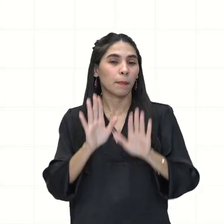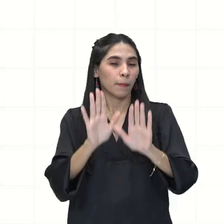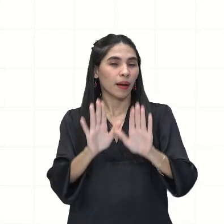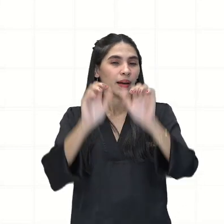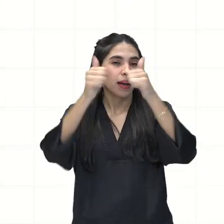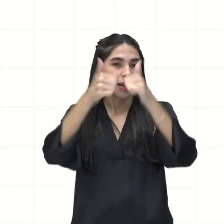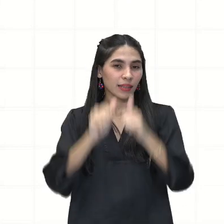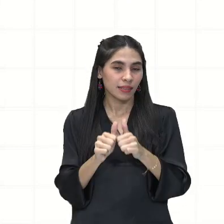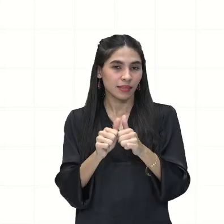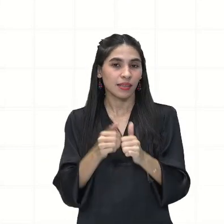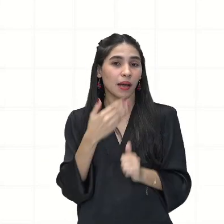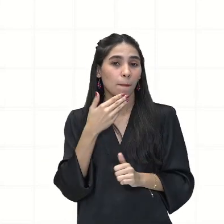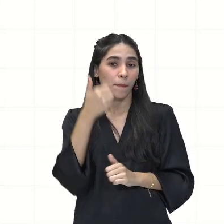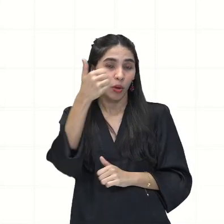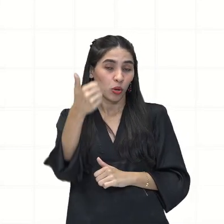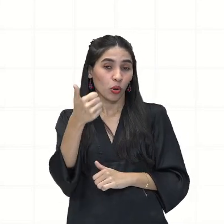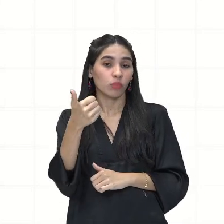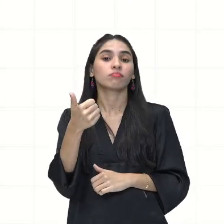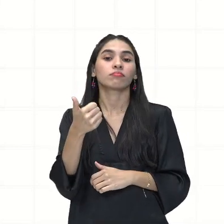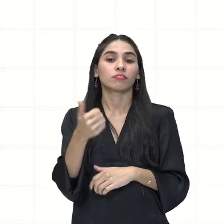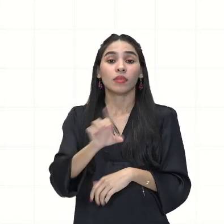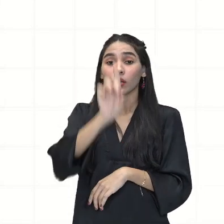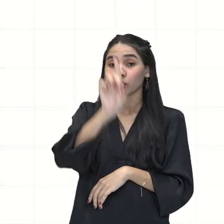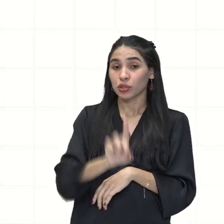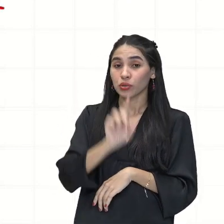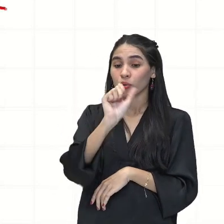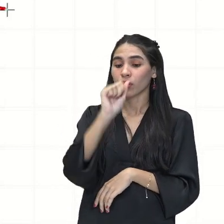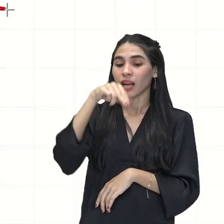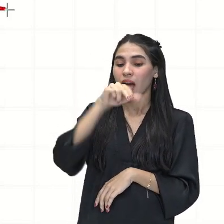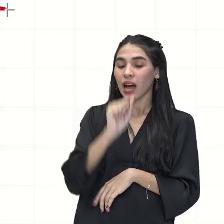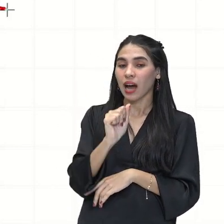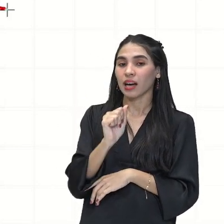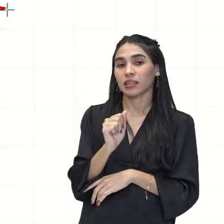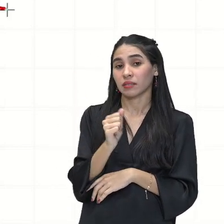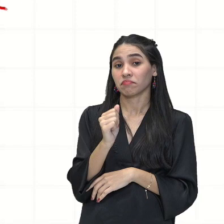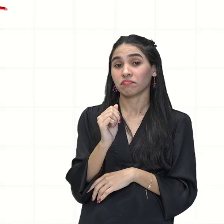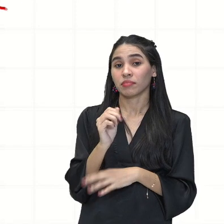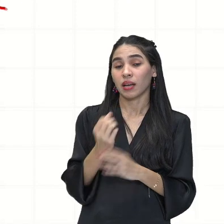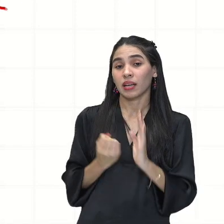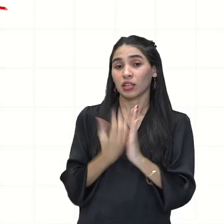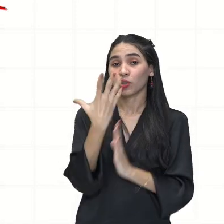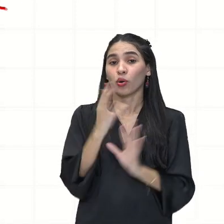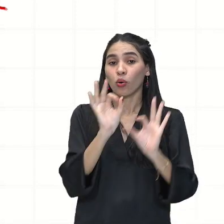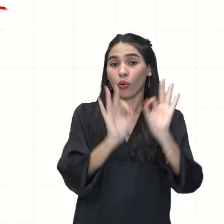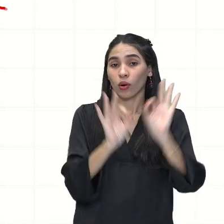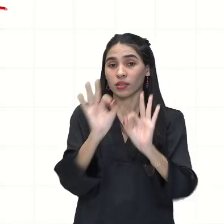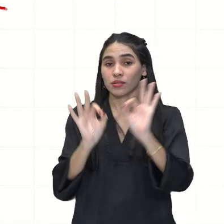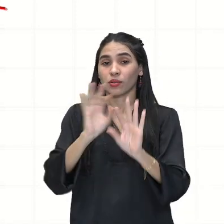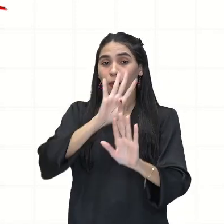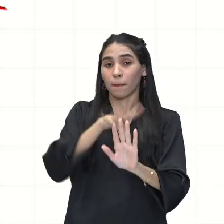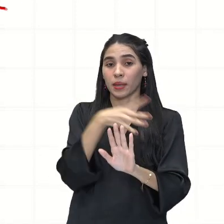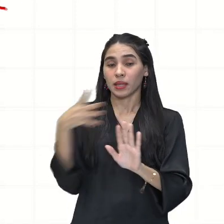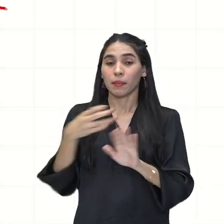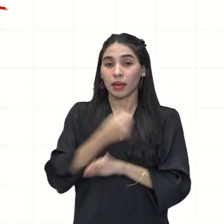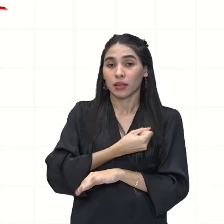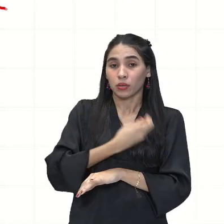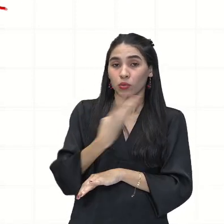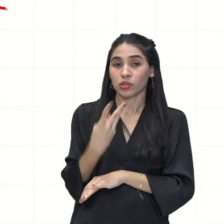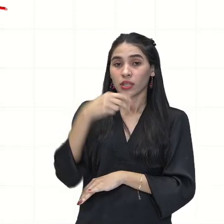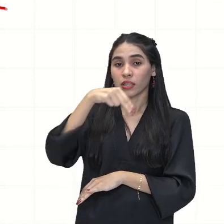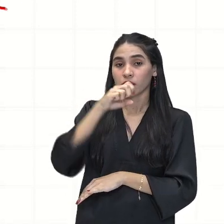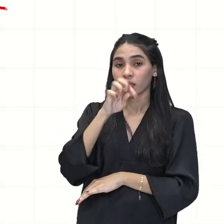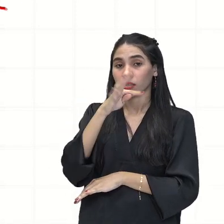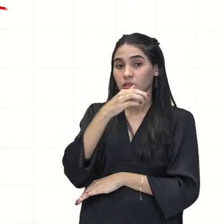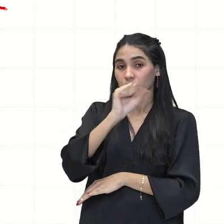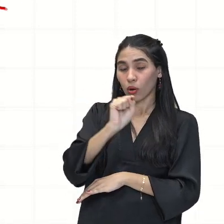a diretora Ana resolveu montar uma tabela com a quantidade de